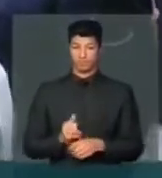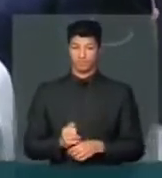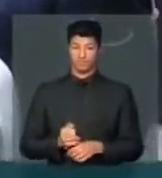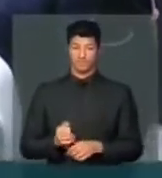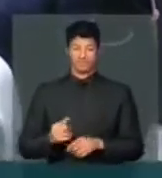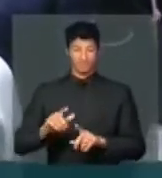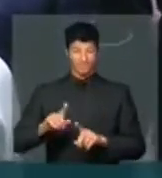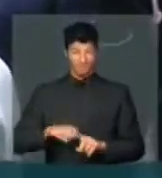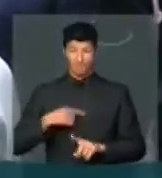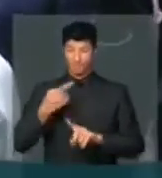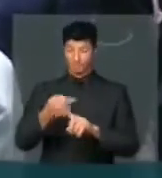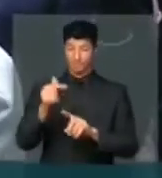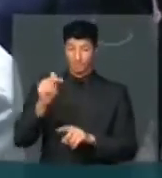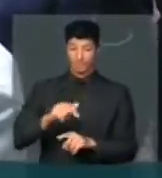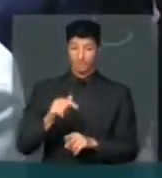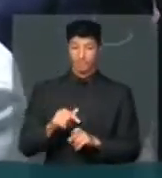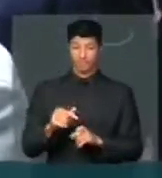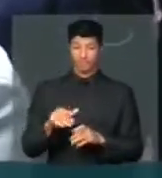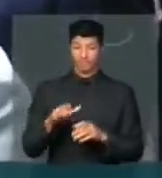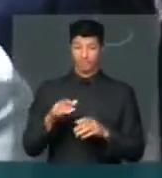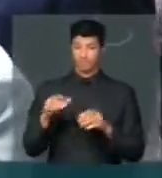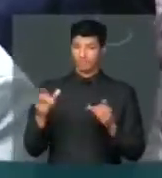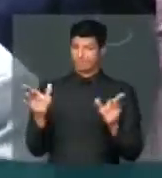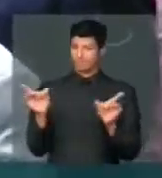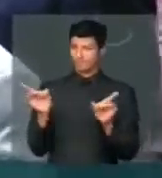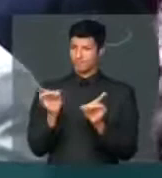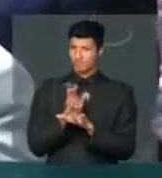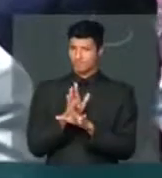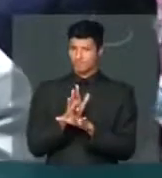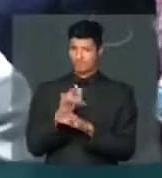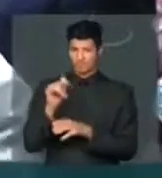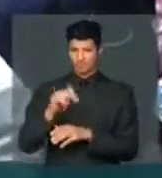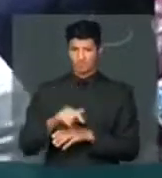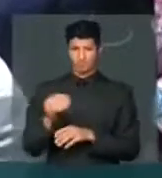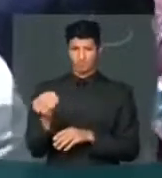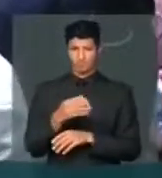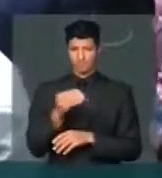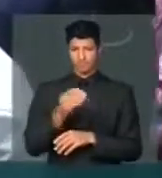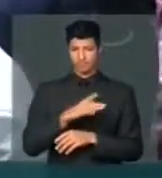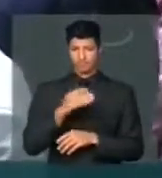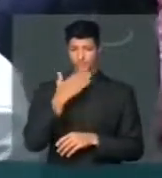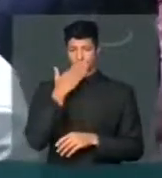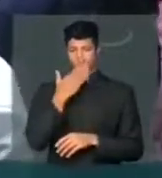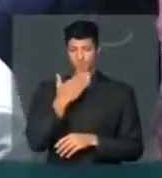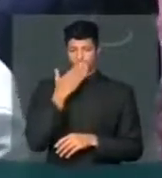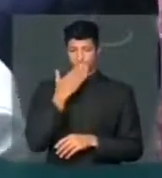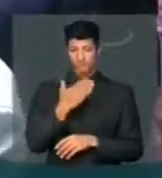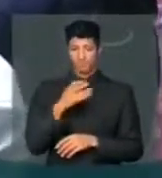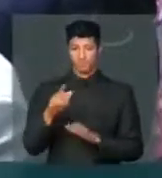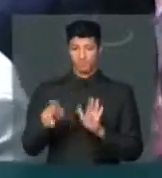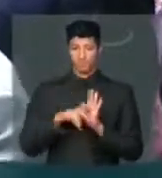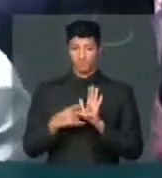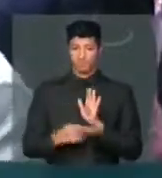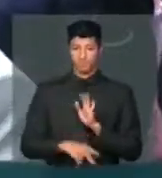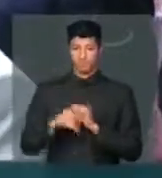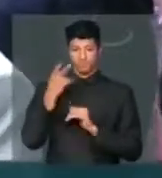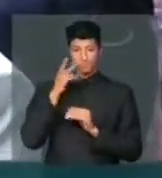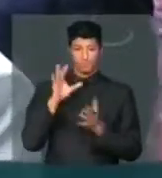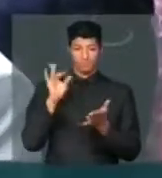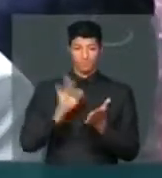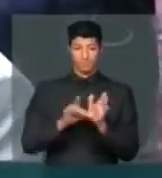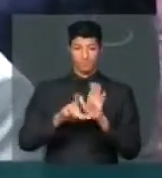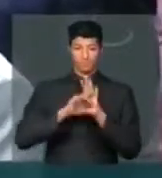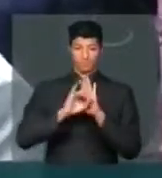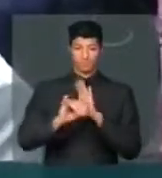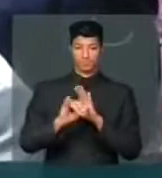A maioria aqui está consolidando uma nova maneira de